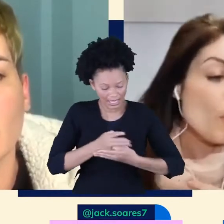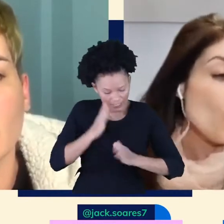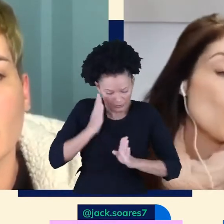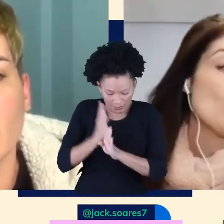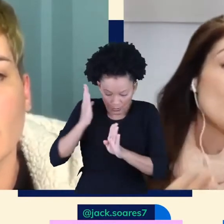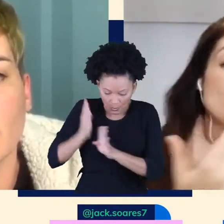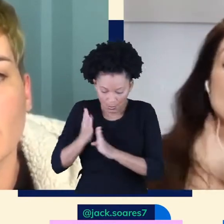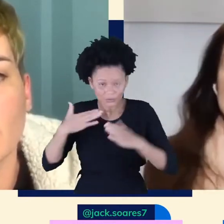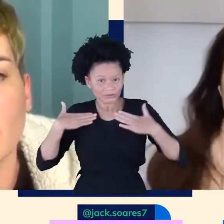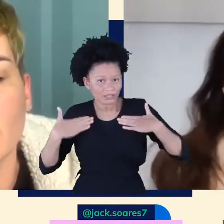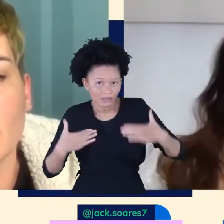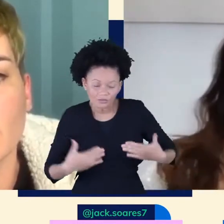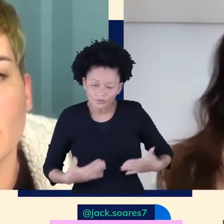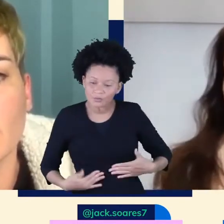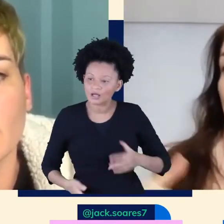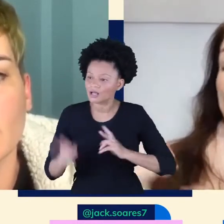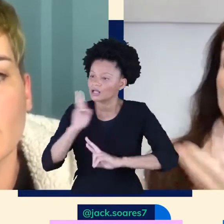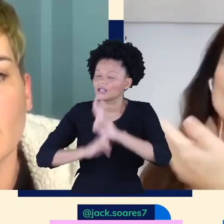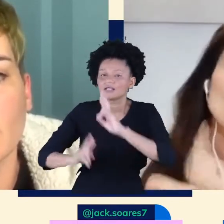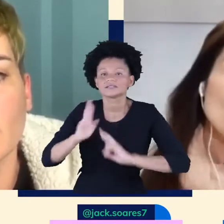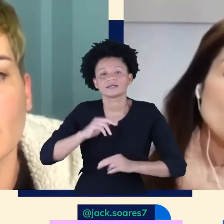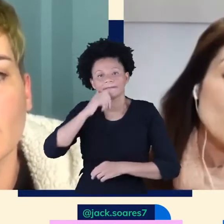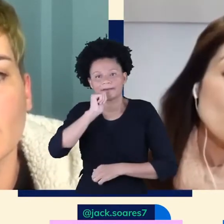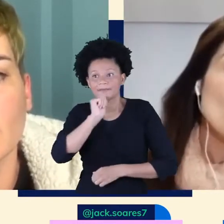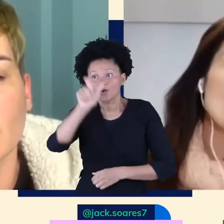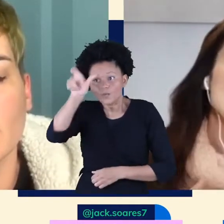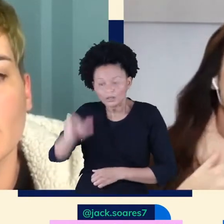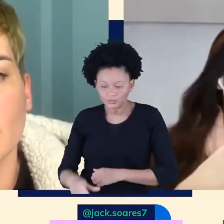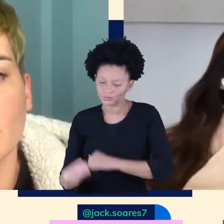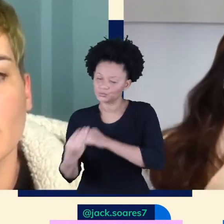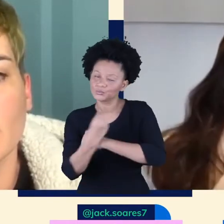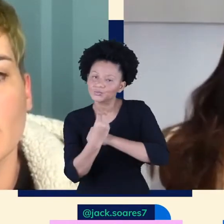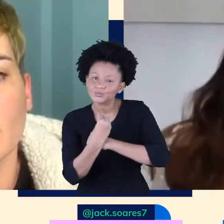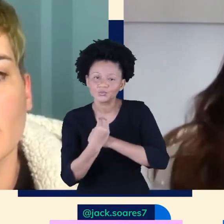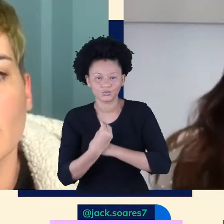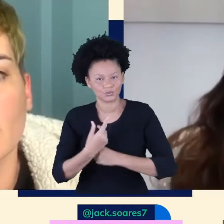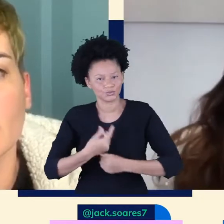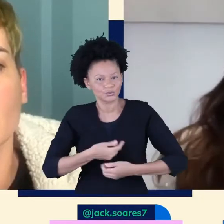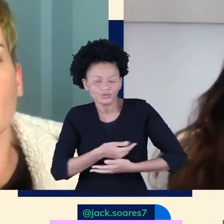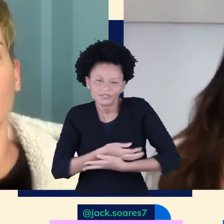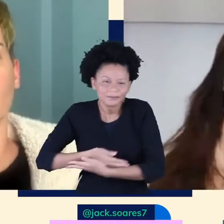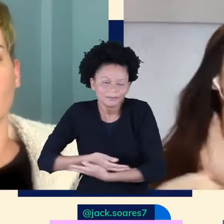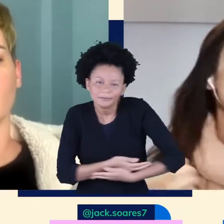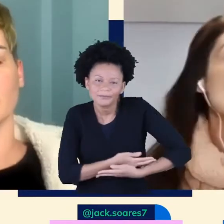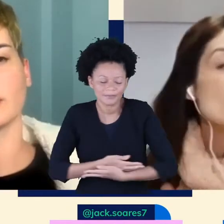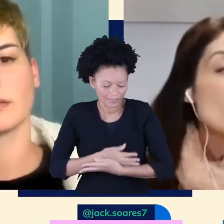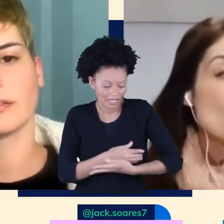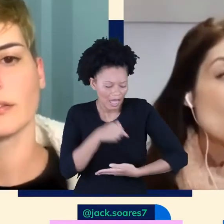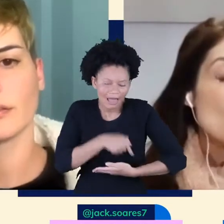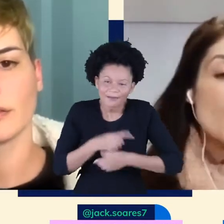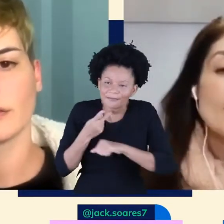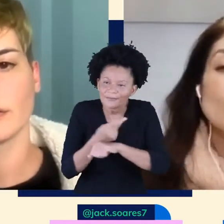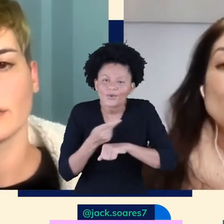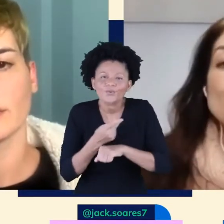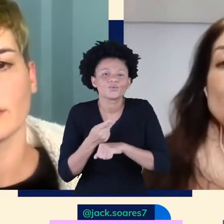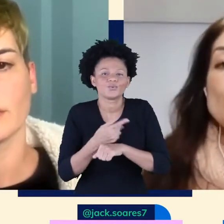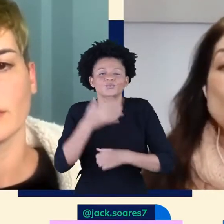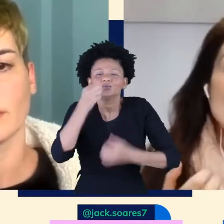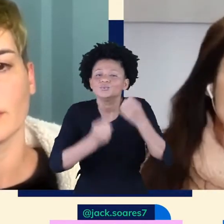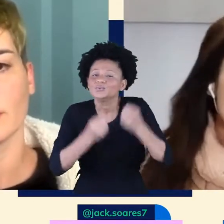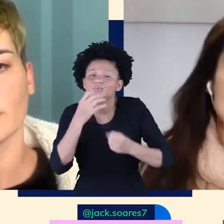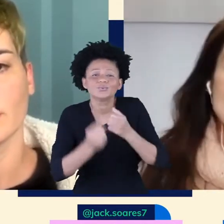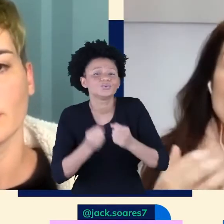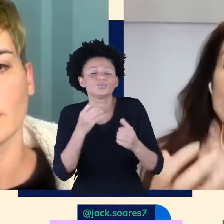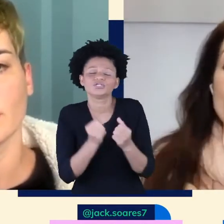do próprio corpo, a relação dela com a mãe ou com o adulto cuidador, a busca pelo leitinho, querer estar aconchegada, tudo